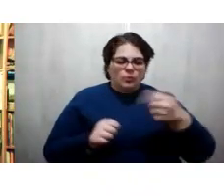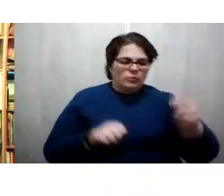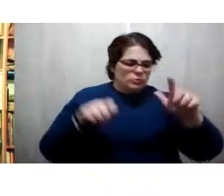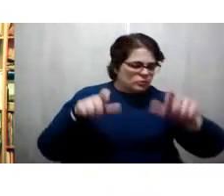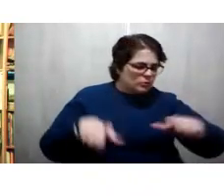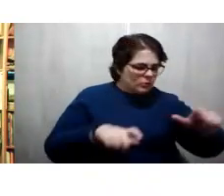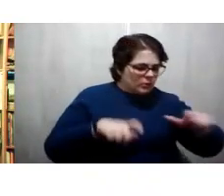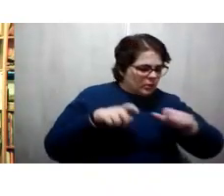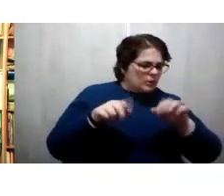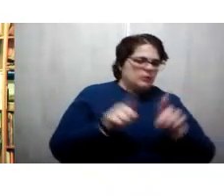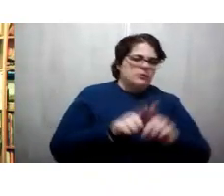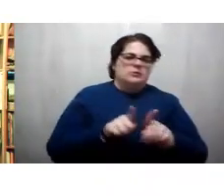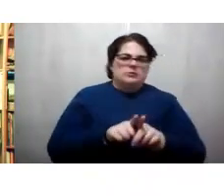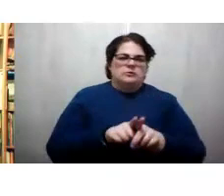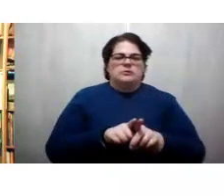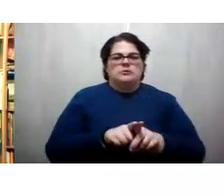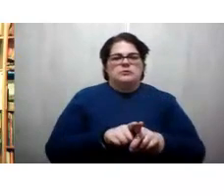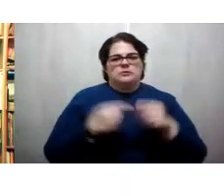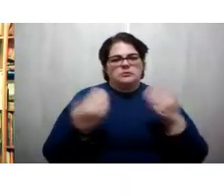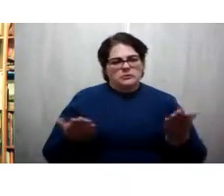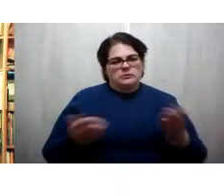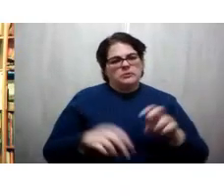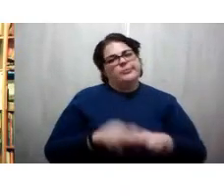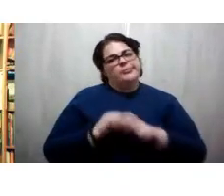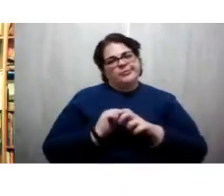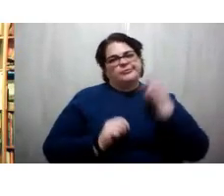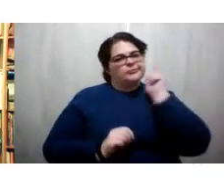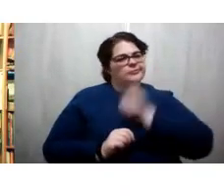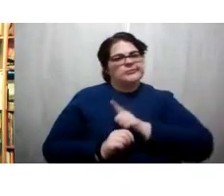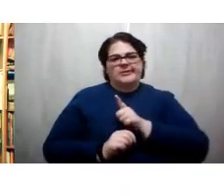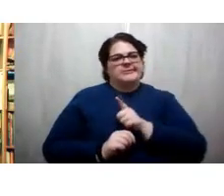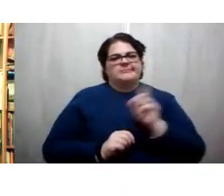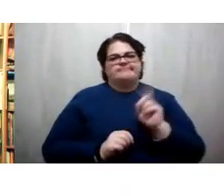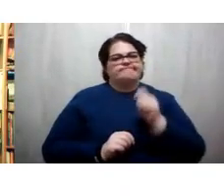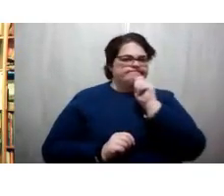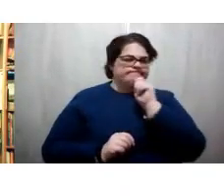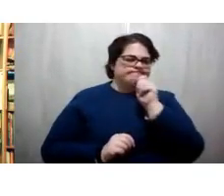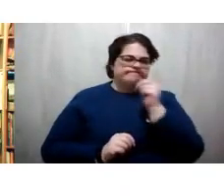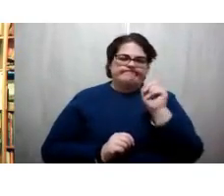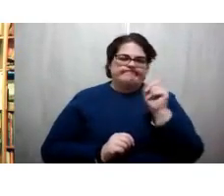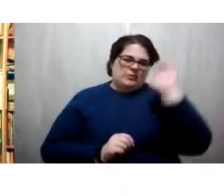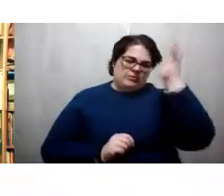carro alegórico. Então, isso não, por enquanto, ainda